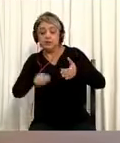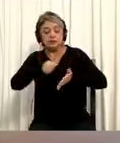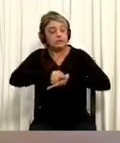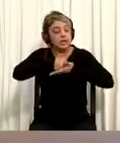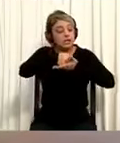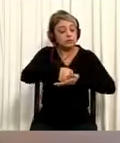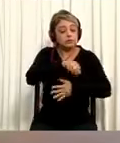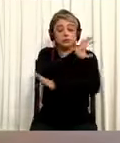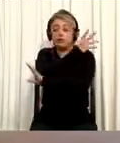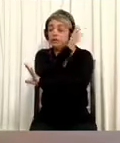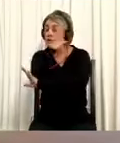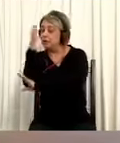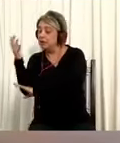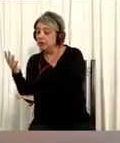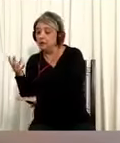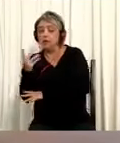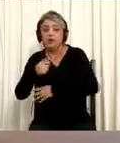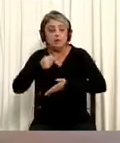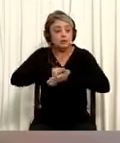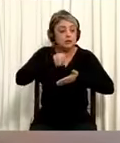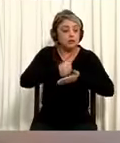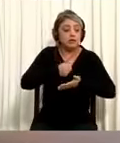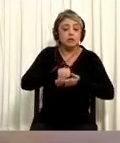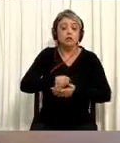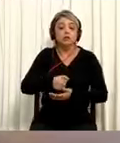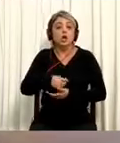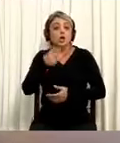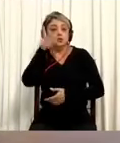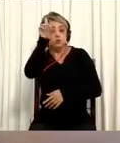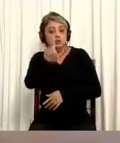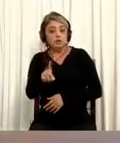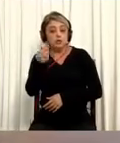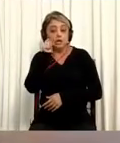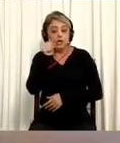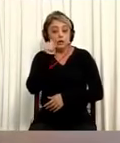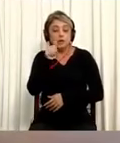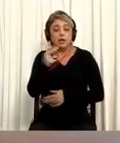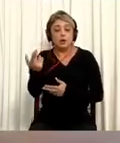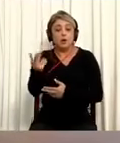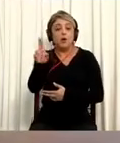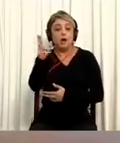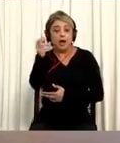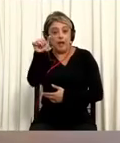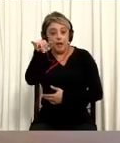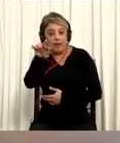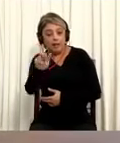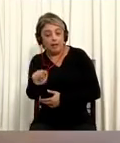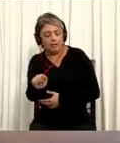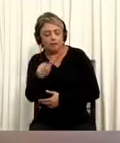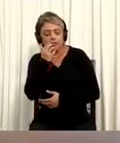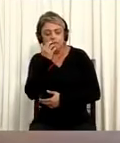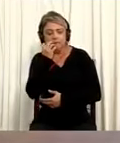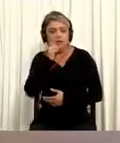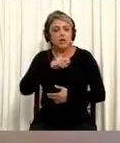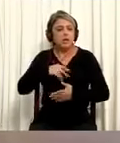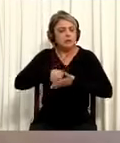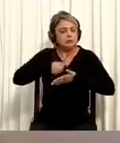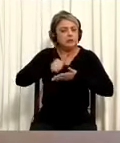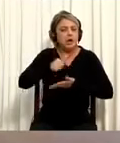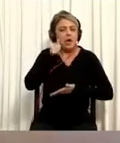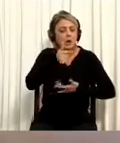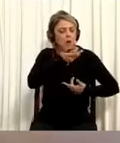questão ambiental, na luta para defender os interesses das mulheres, como é o caso da companheira Ellen, né, enfim, companheiras